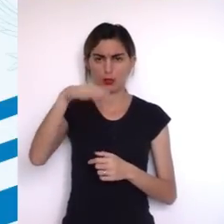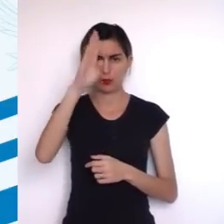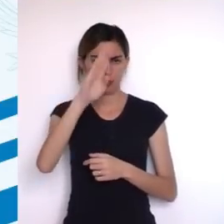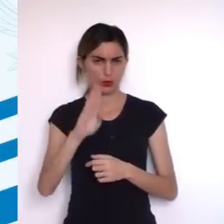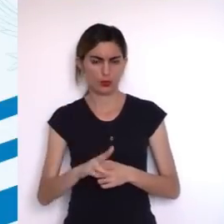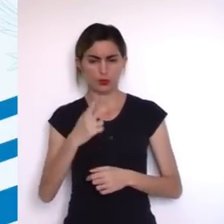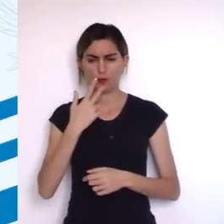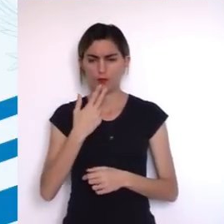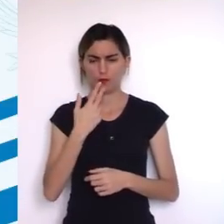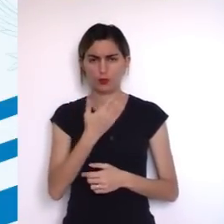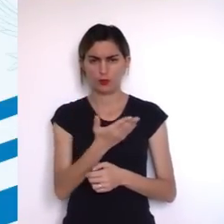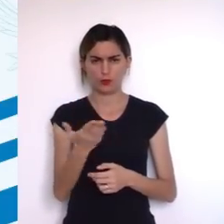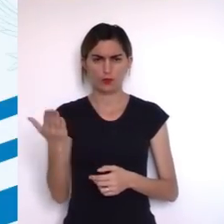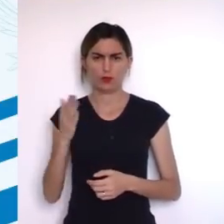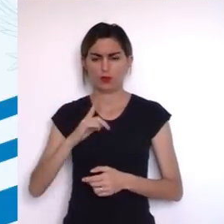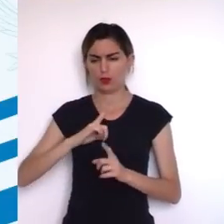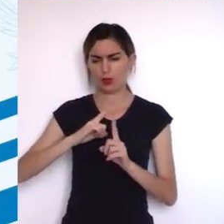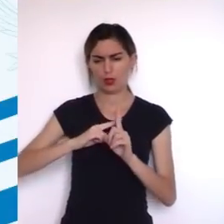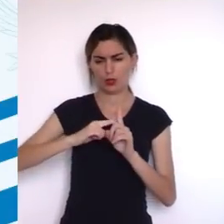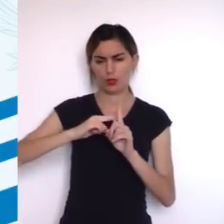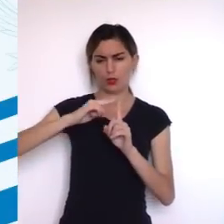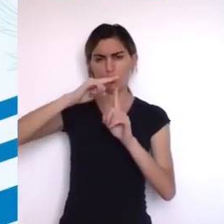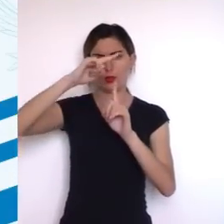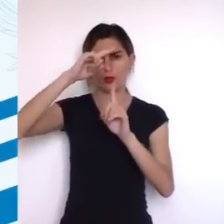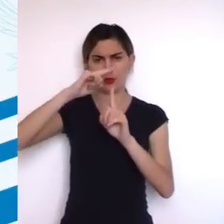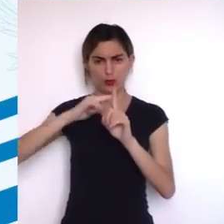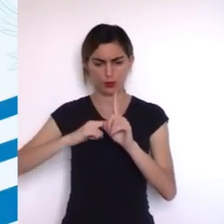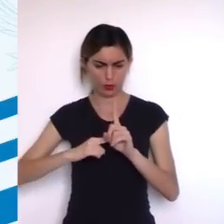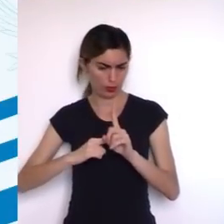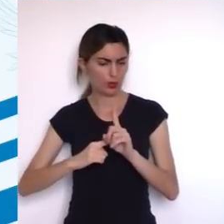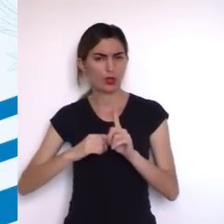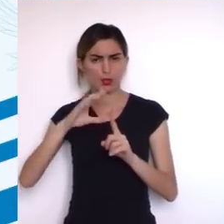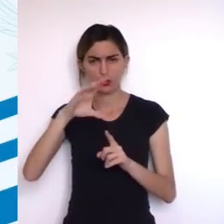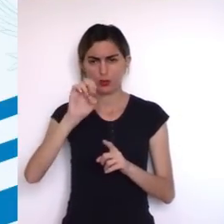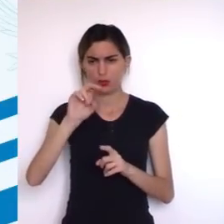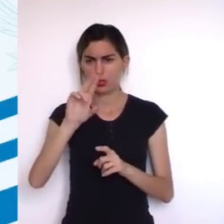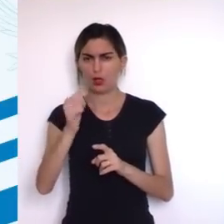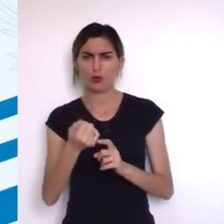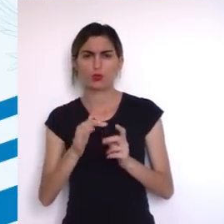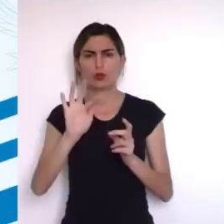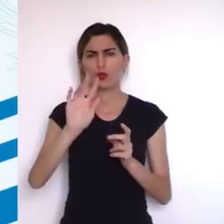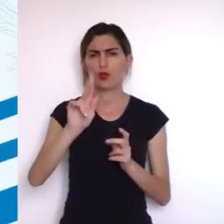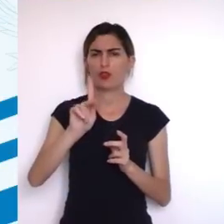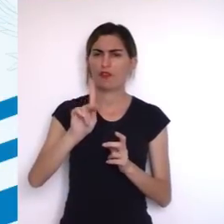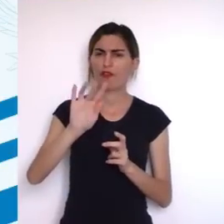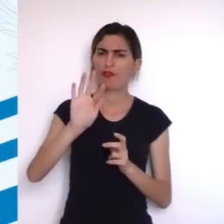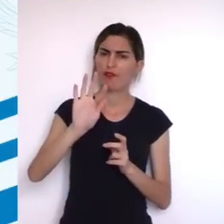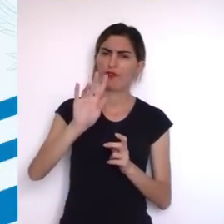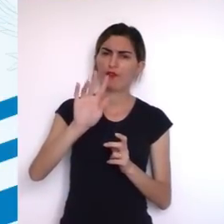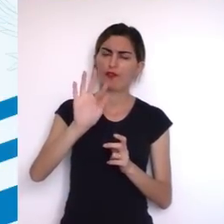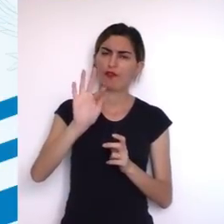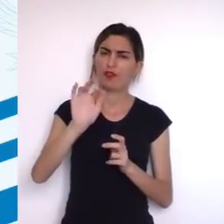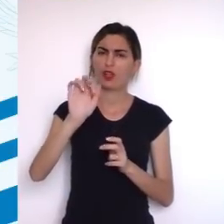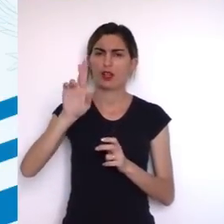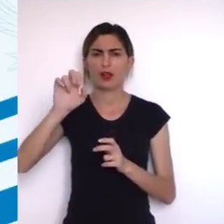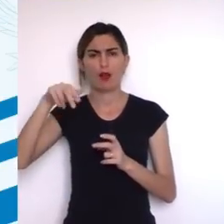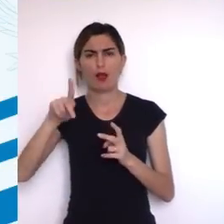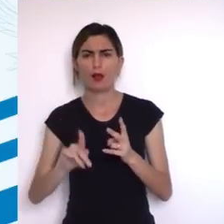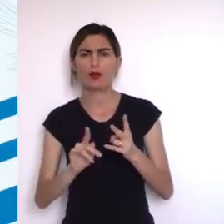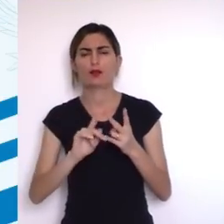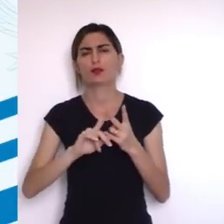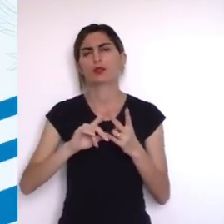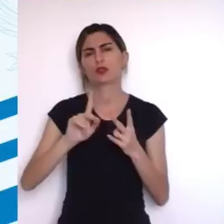no Brasil, como eu falei para vocês, tem a escala Celsius, mas eu tenho a escala Fahrenheit, eu tenho a escala